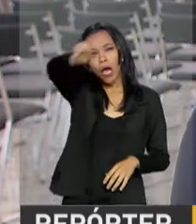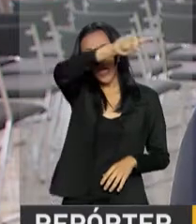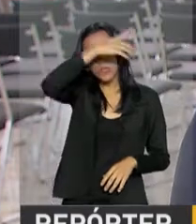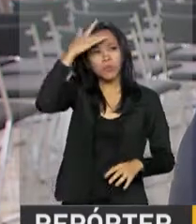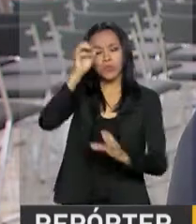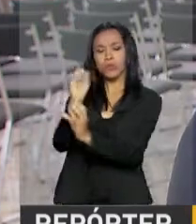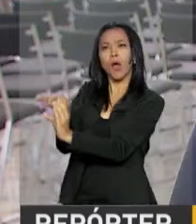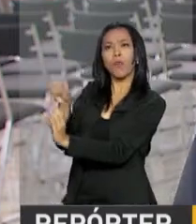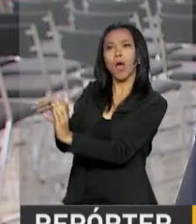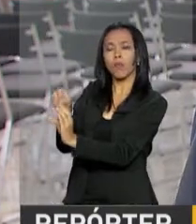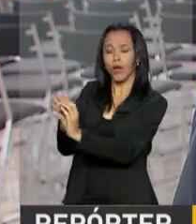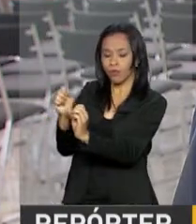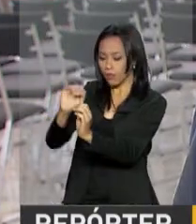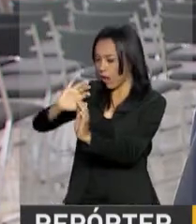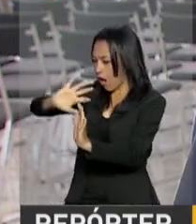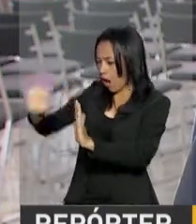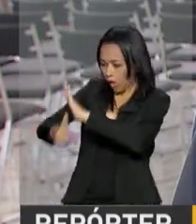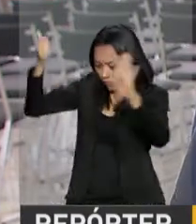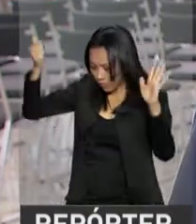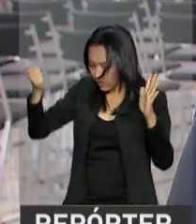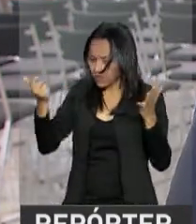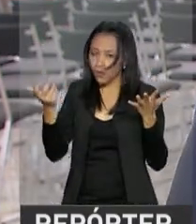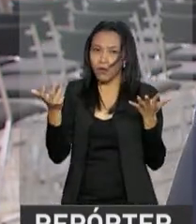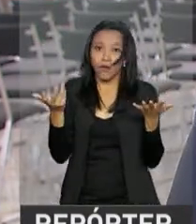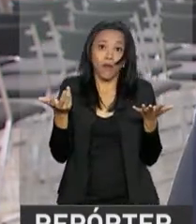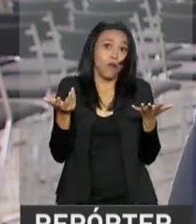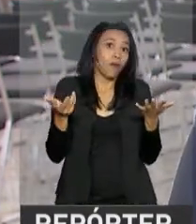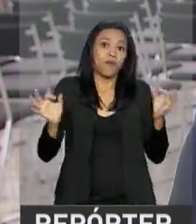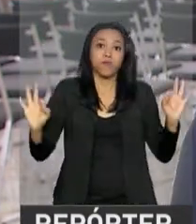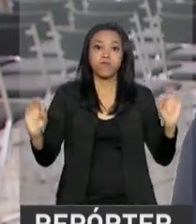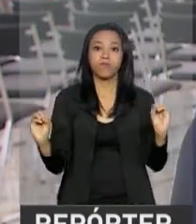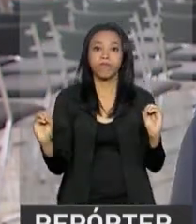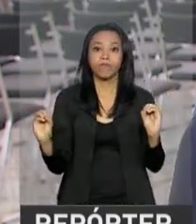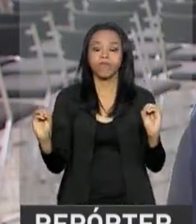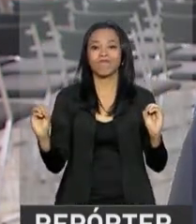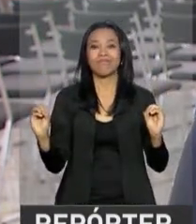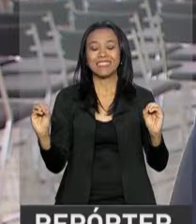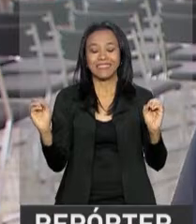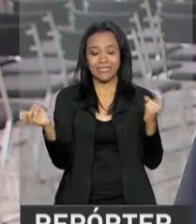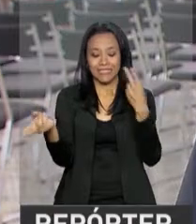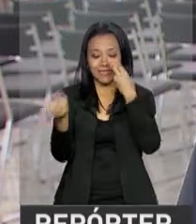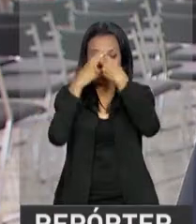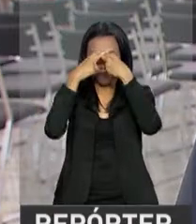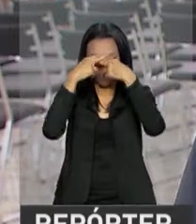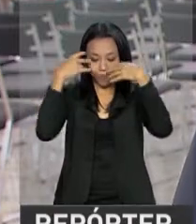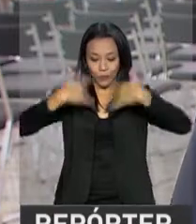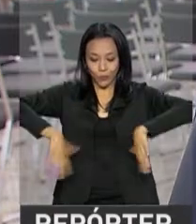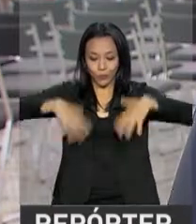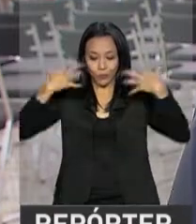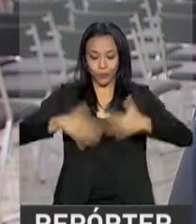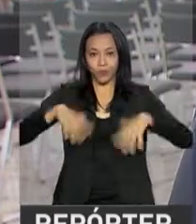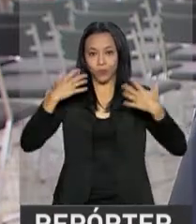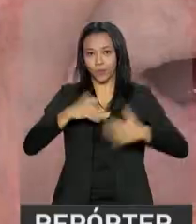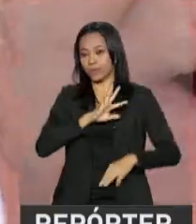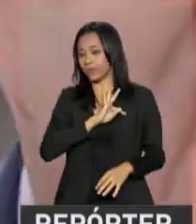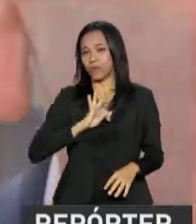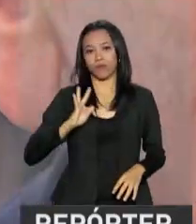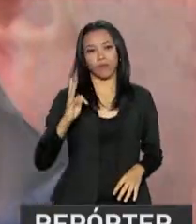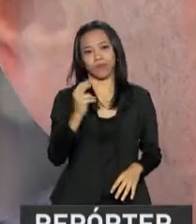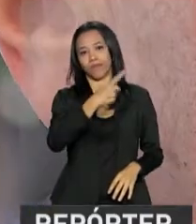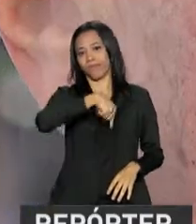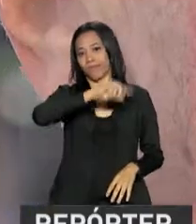amanhecemos sem nada isso foi realmente traumático em todos os sentidos